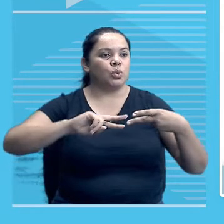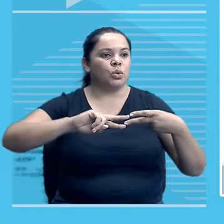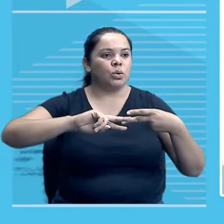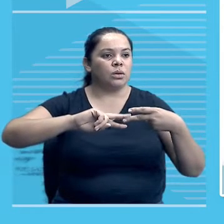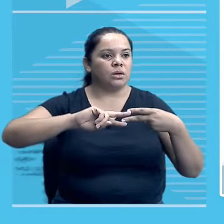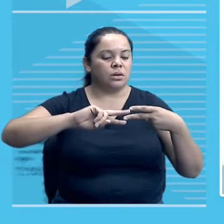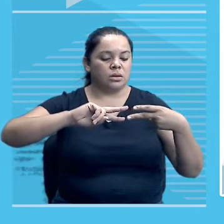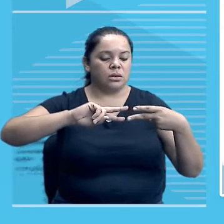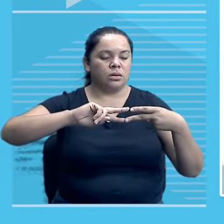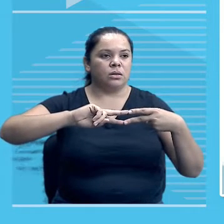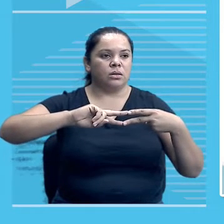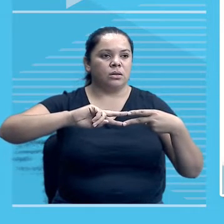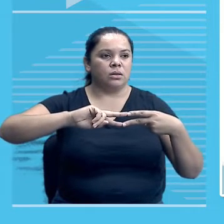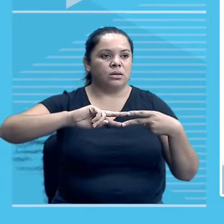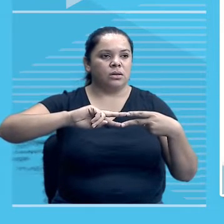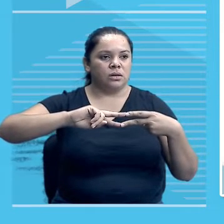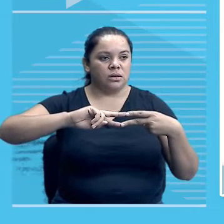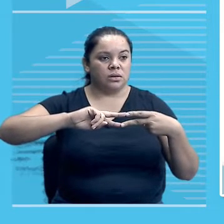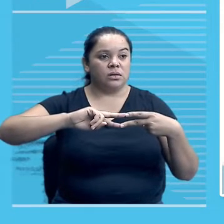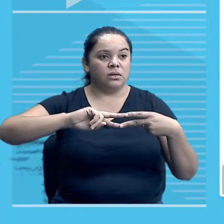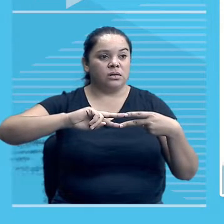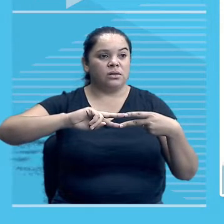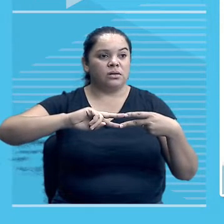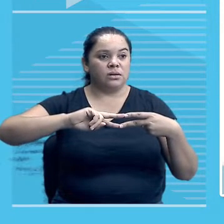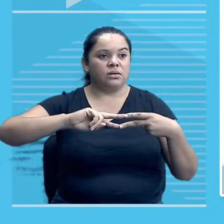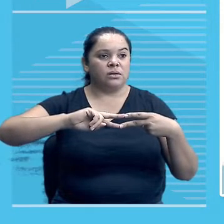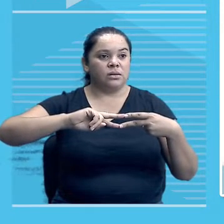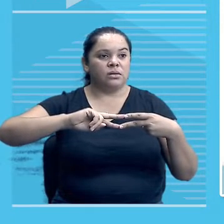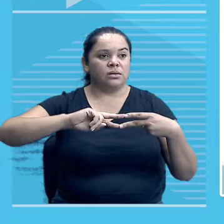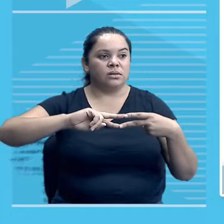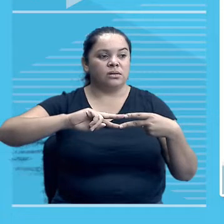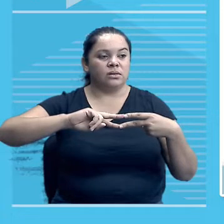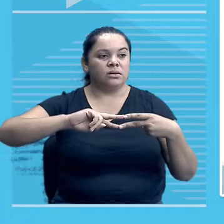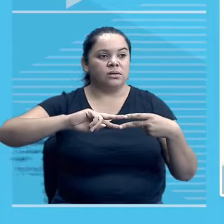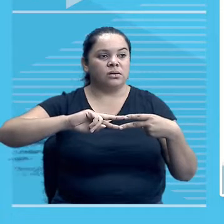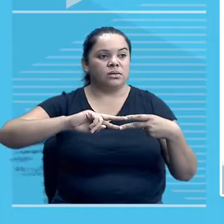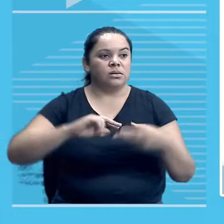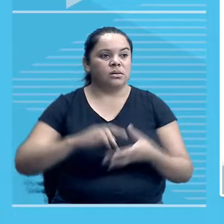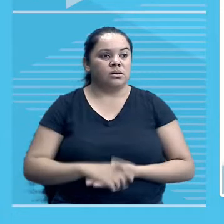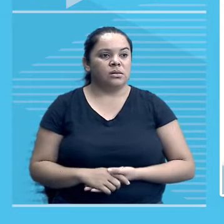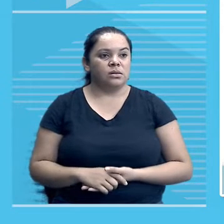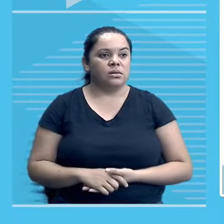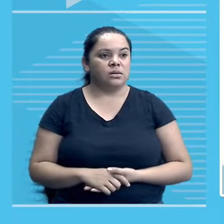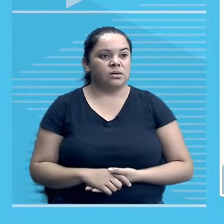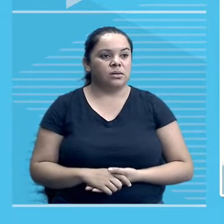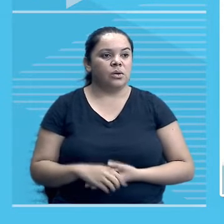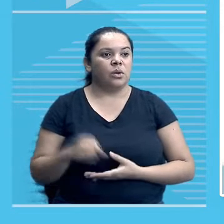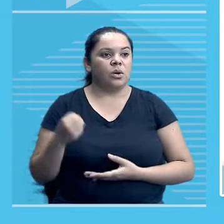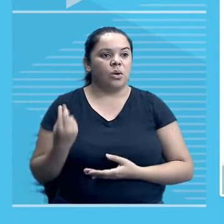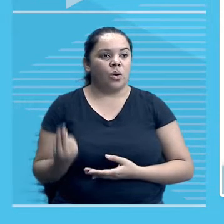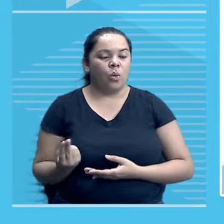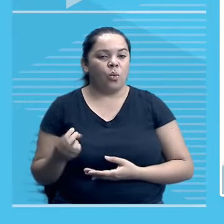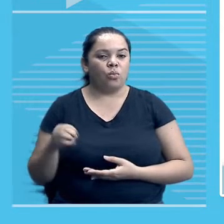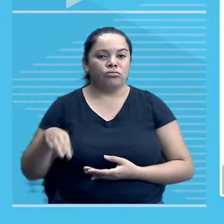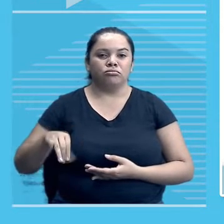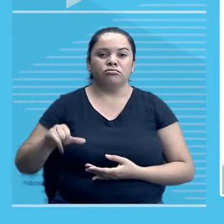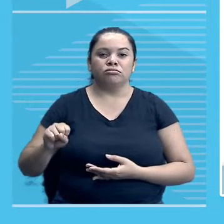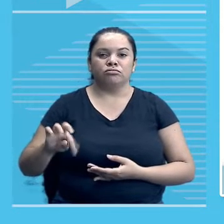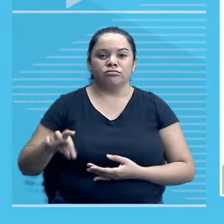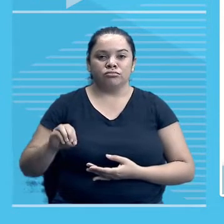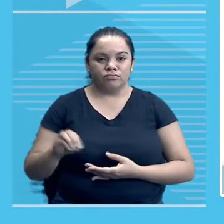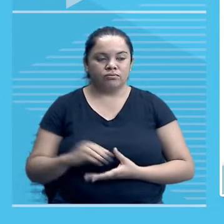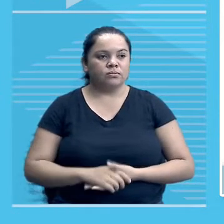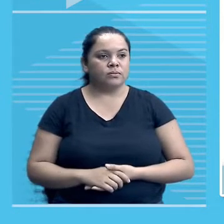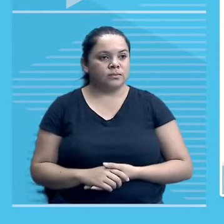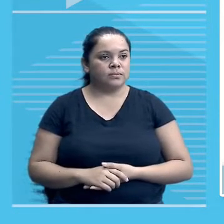Dois cátions ou dois ânions, sal duplo, certo? Duplo ou misto, também chamado, duplo ou